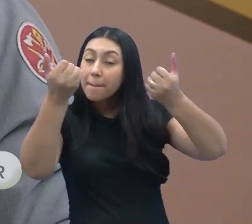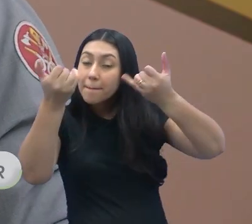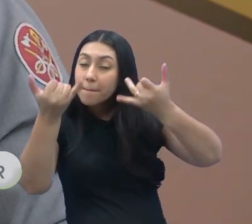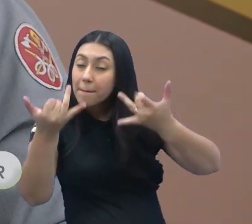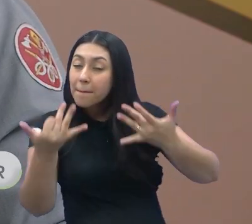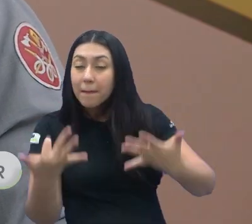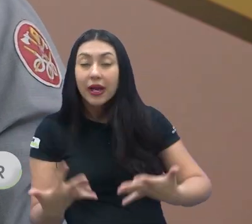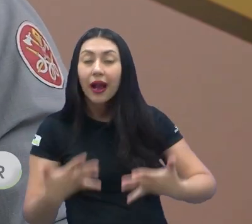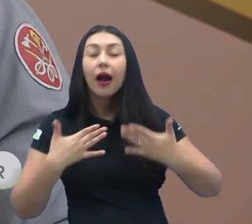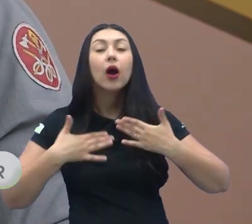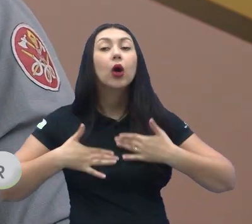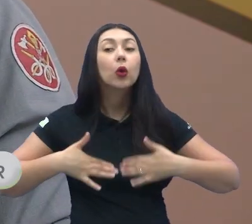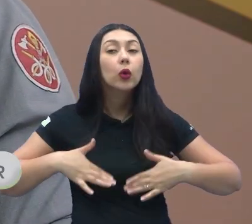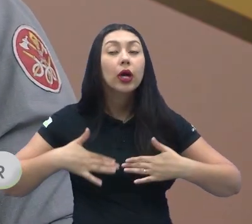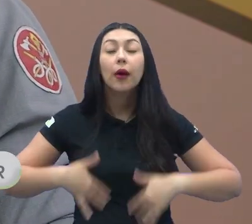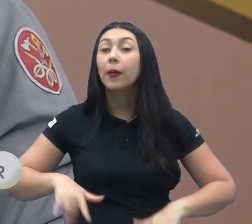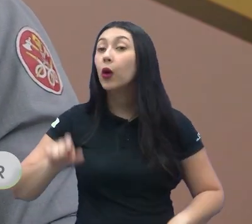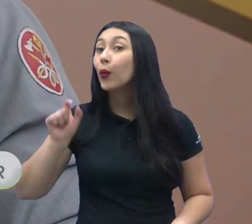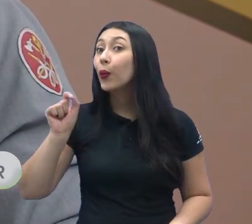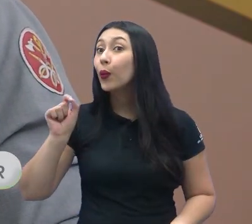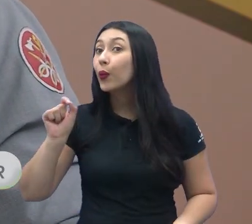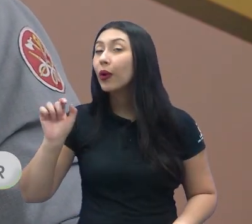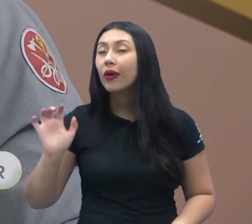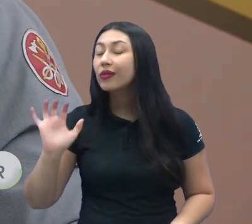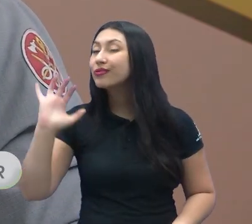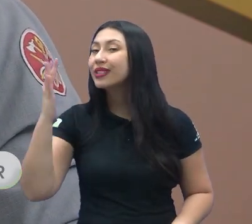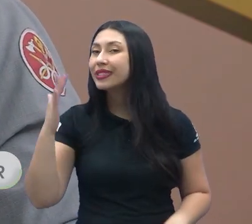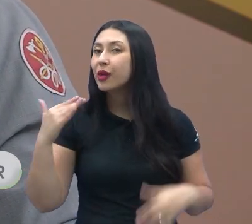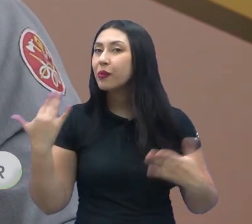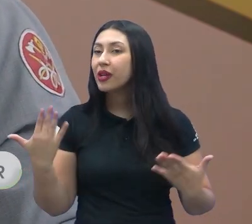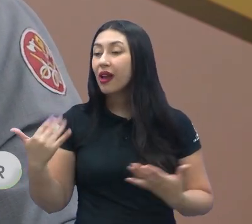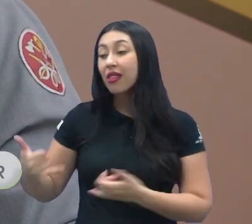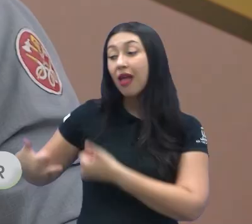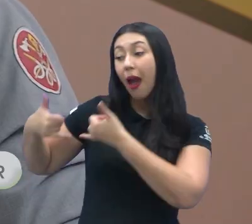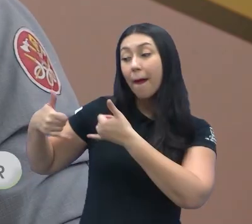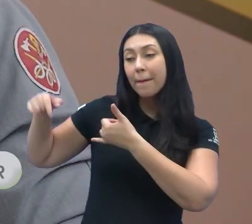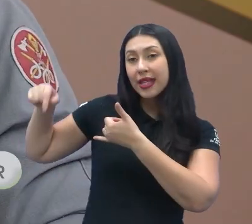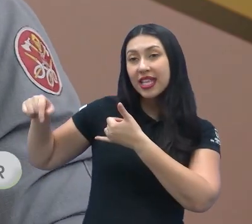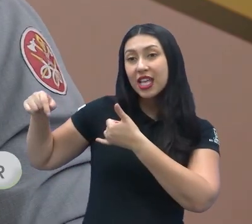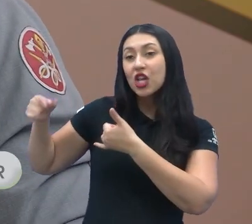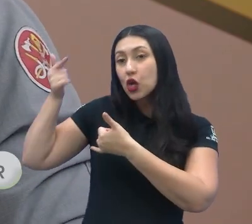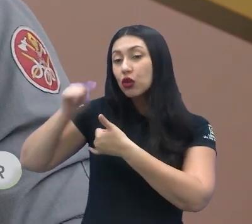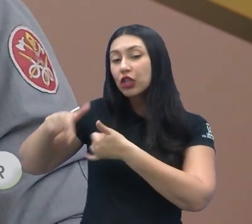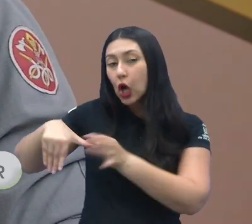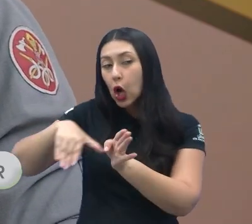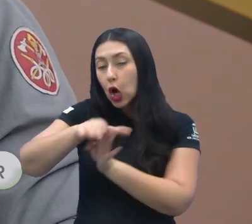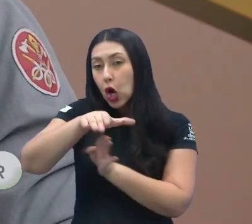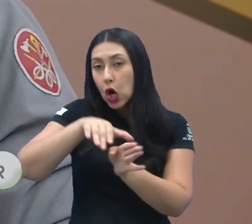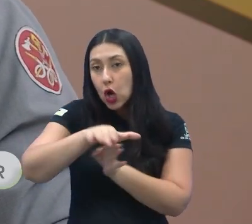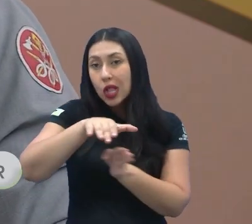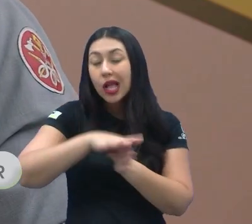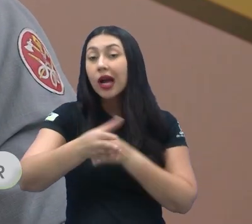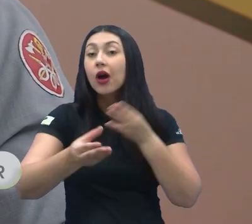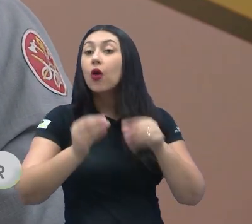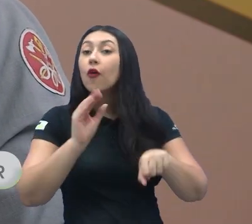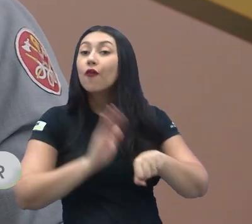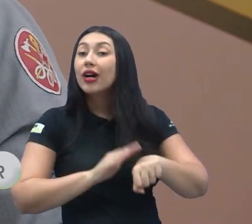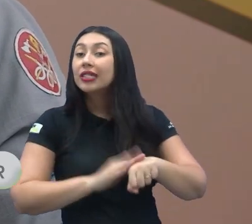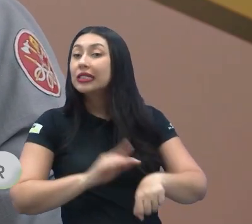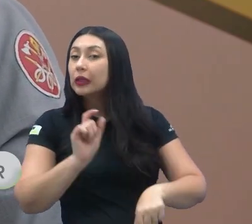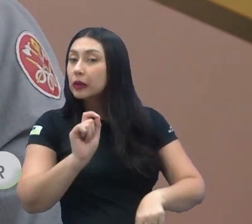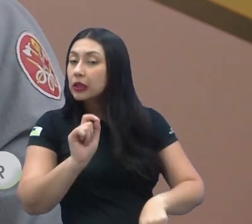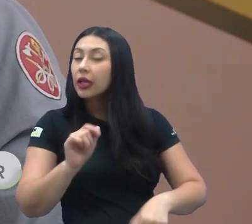mais calmo o que aconteceu, para que quem está do outro lado da linha consiga orientar quais são as medidas necessárias. Enquanto isso, vai